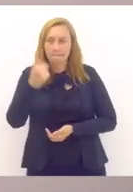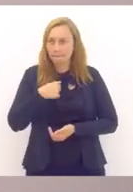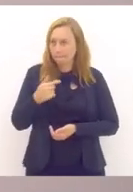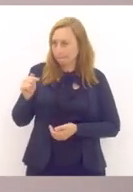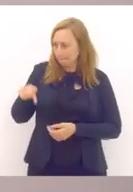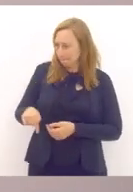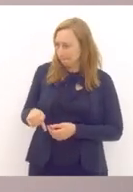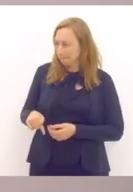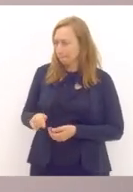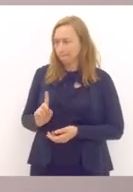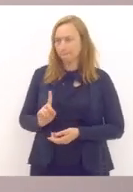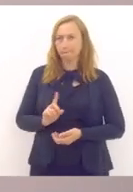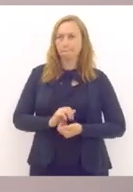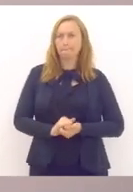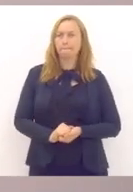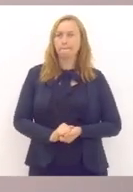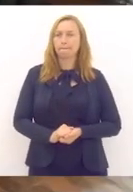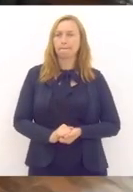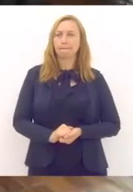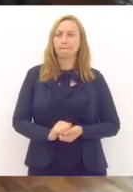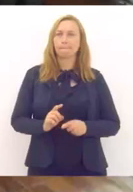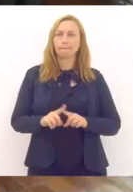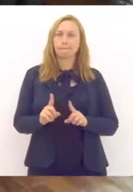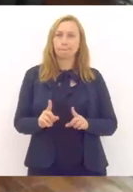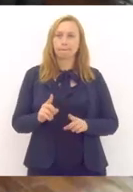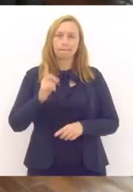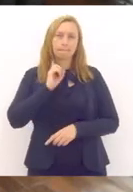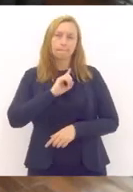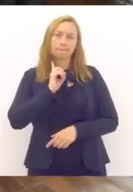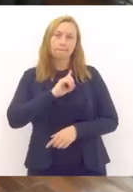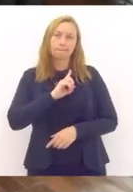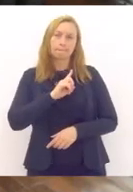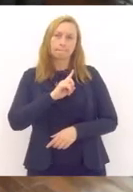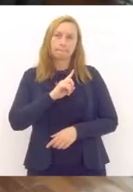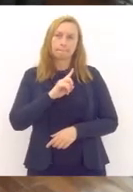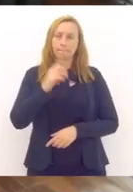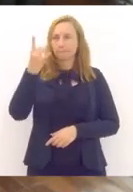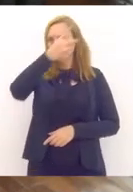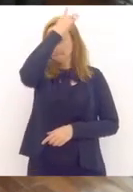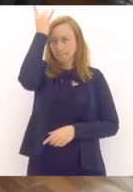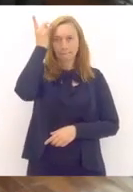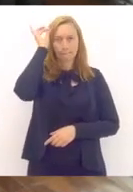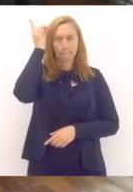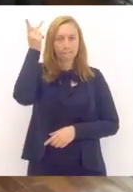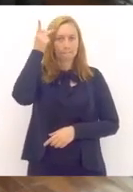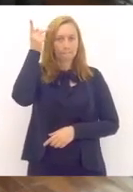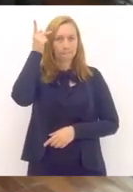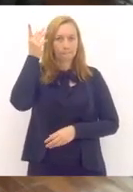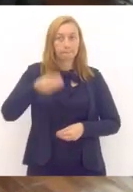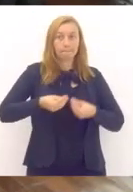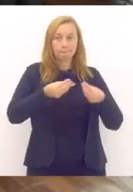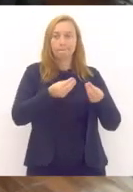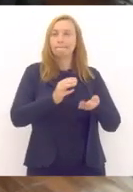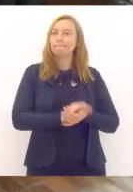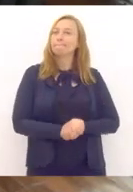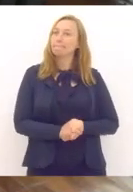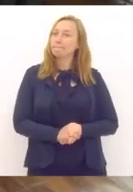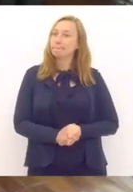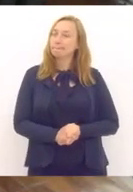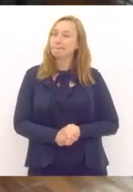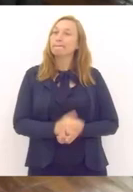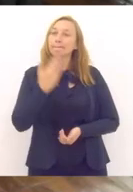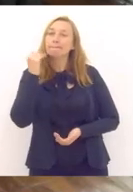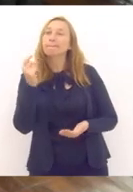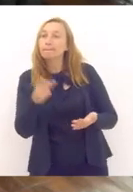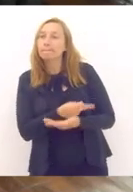a renúncia, mas Minas, Espírito Santo e São Paulo dão. Sabe o